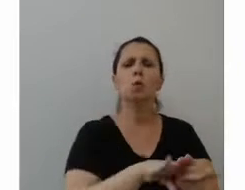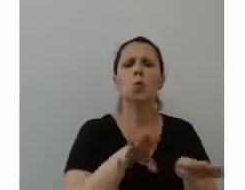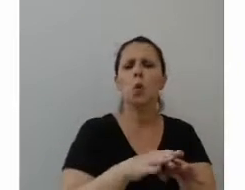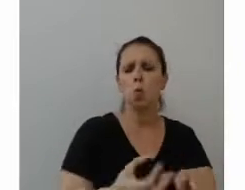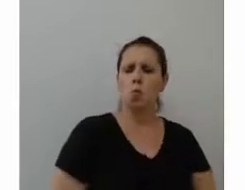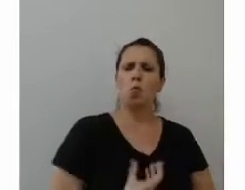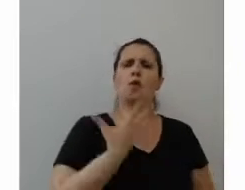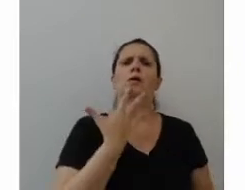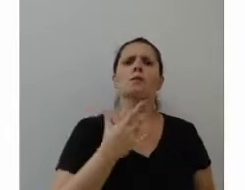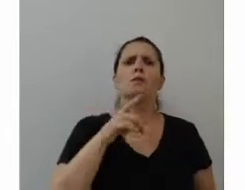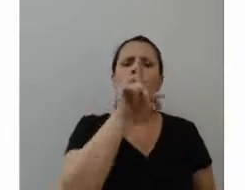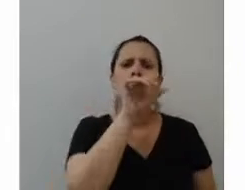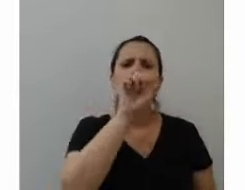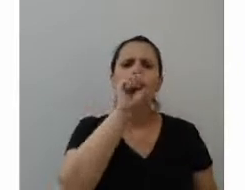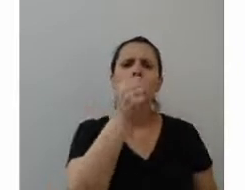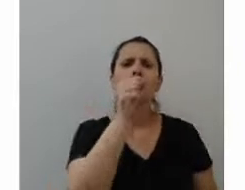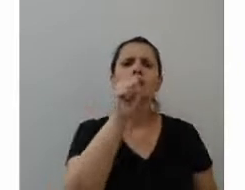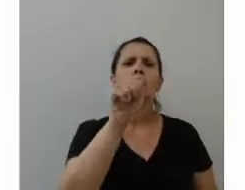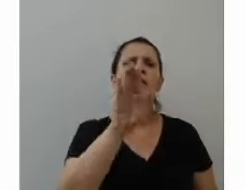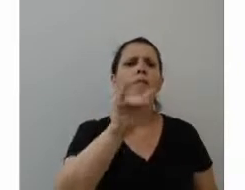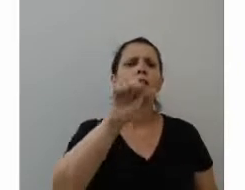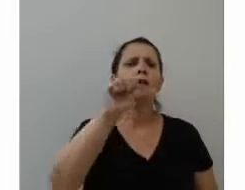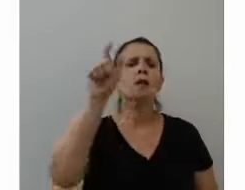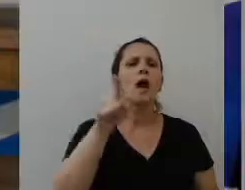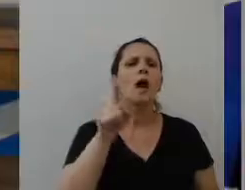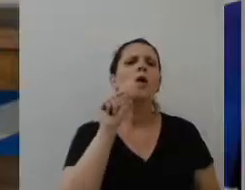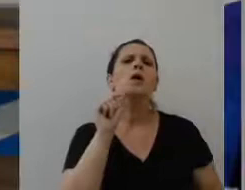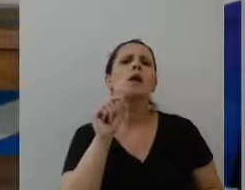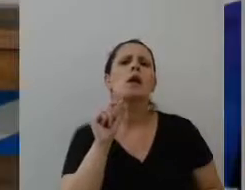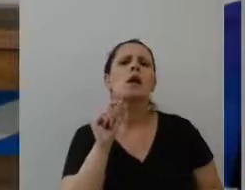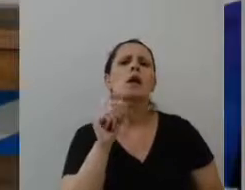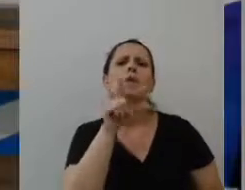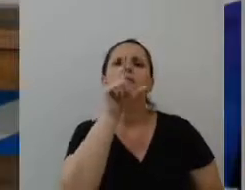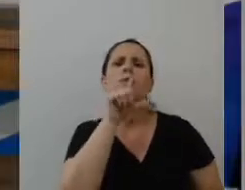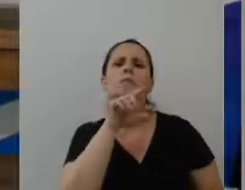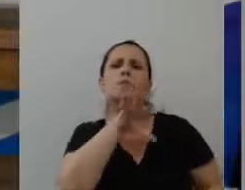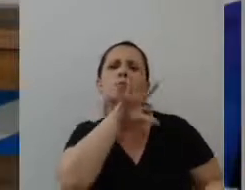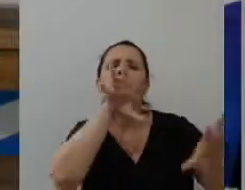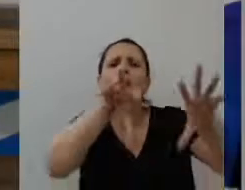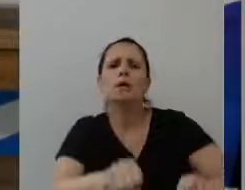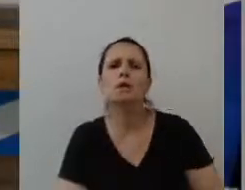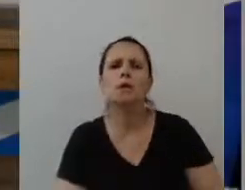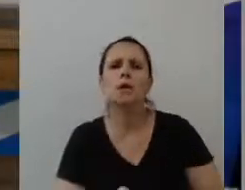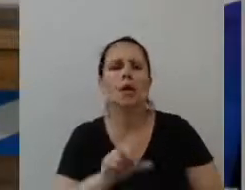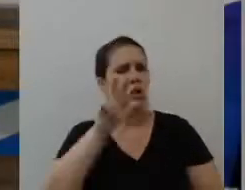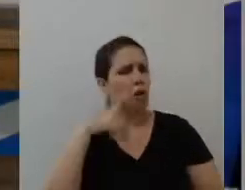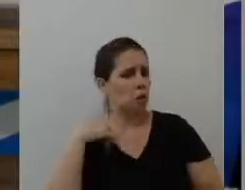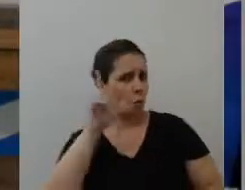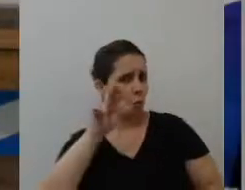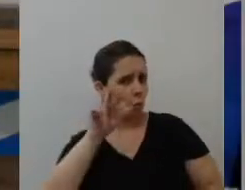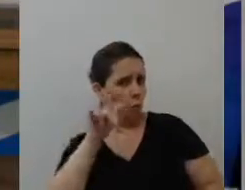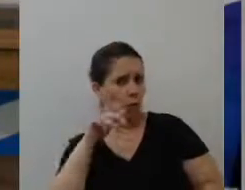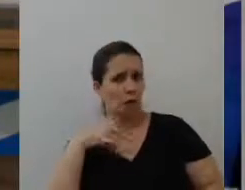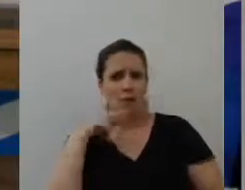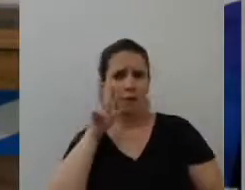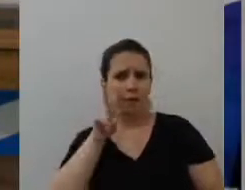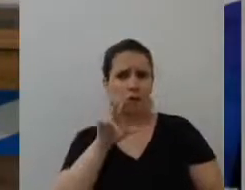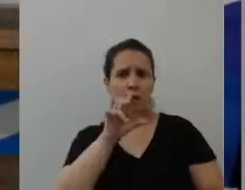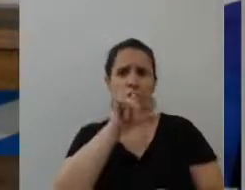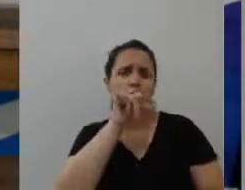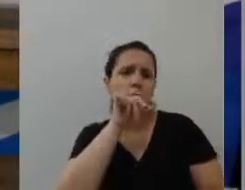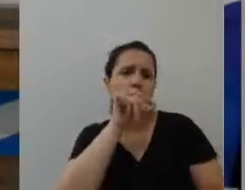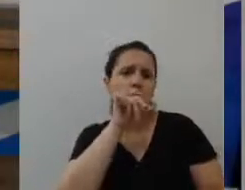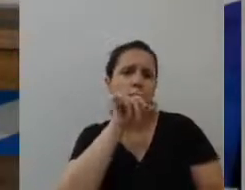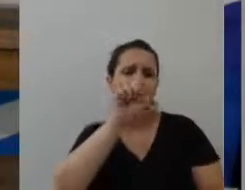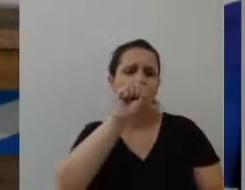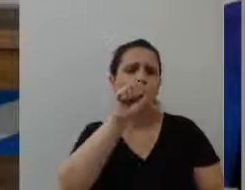verem. Sabiá aí é a representação da nossa fauna. Apesar que eu nunca vi uma sabiá em cima de uma palmeira. Mas a ideia era homenagear, era